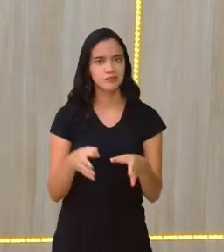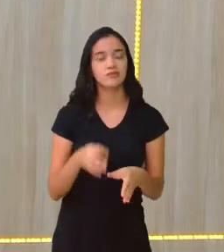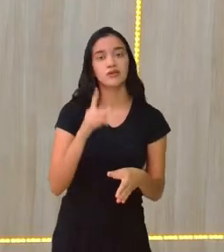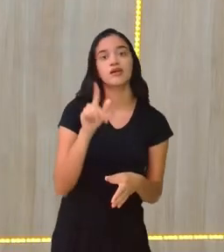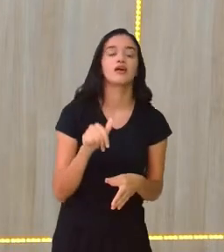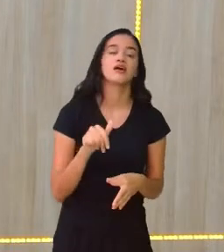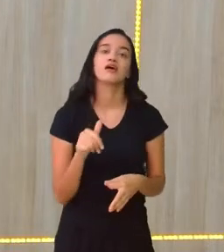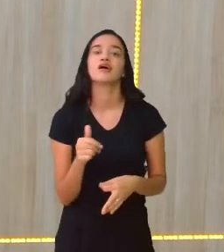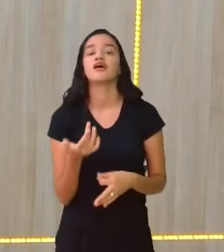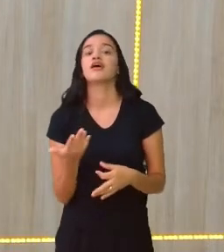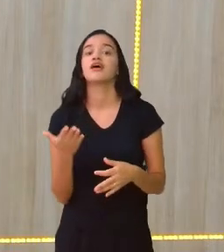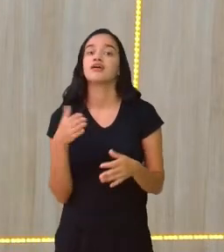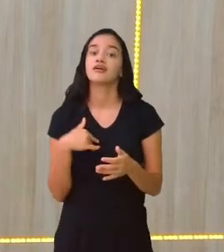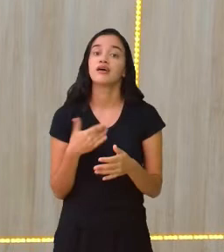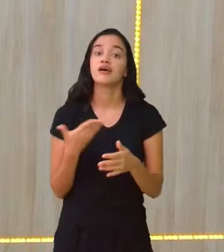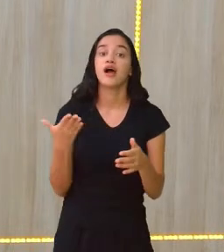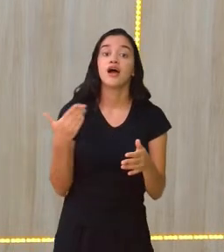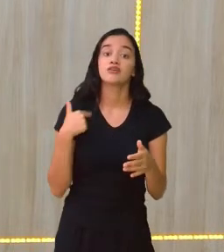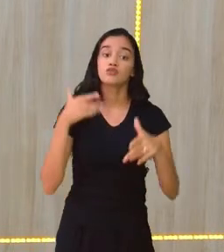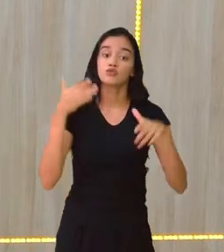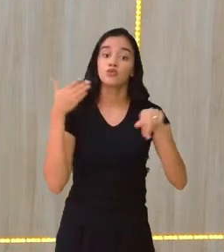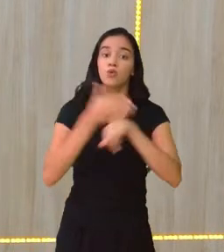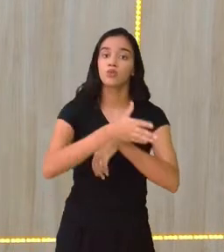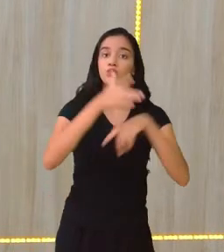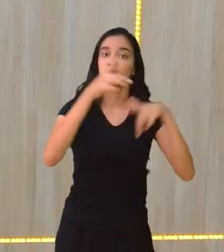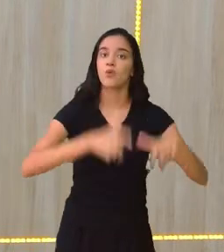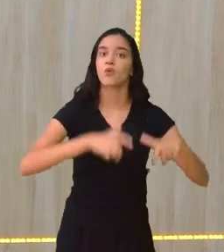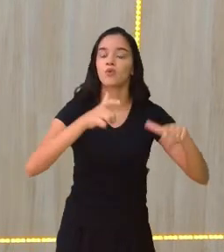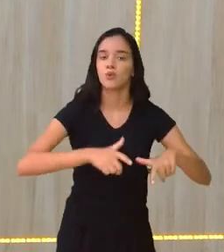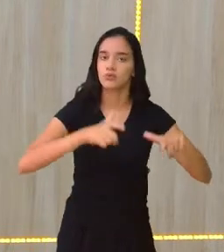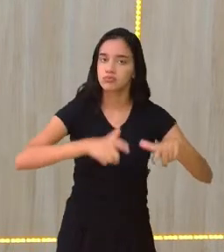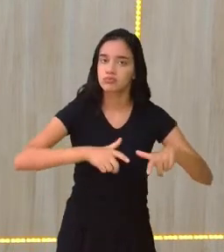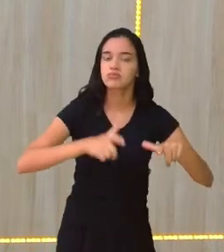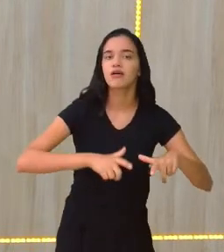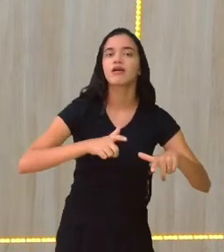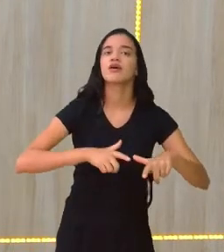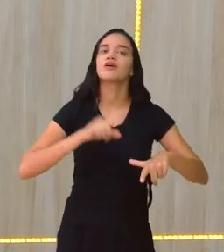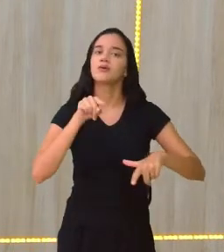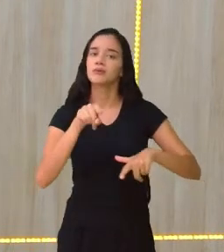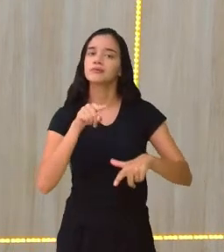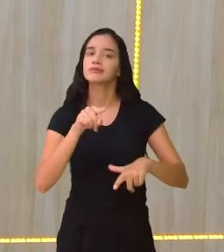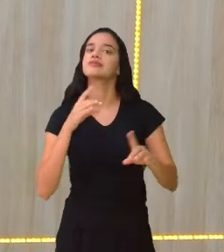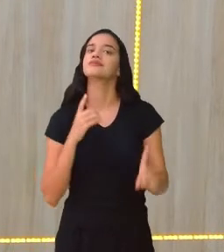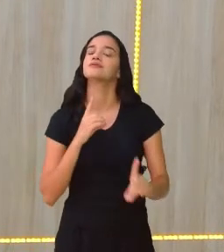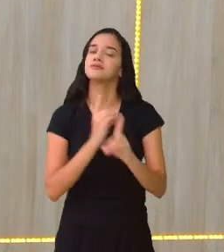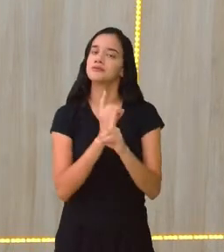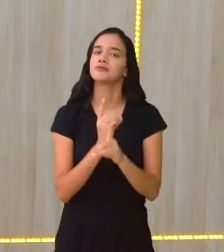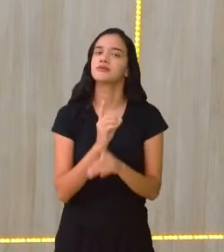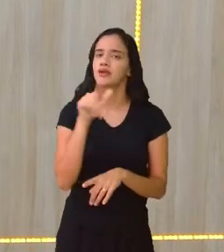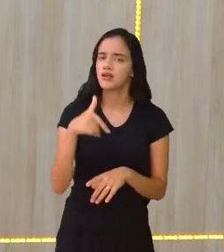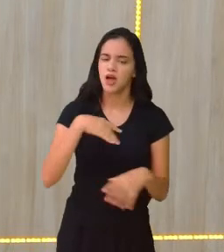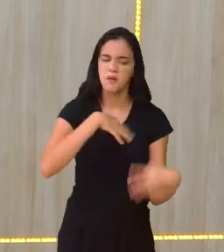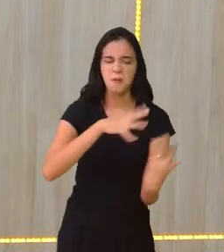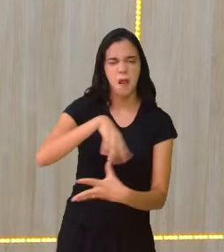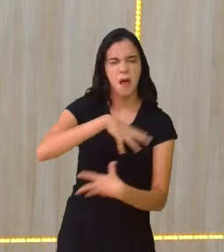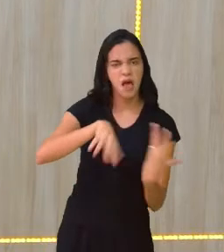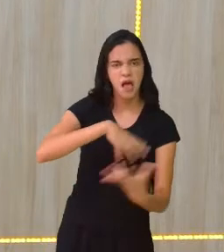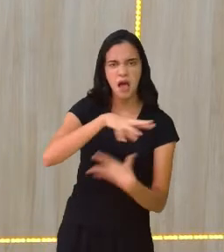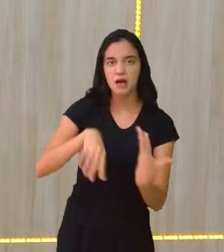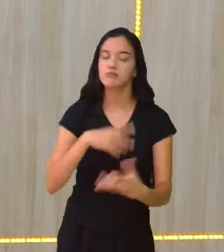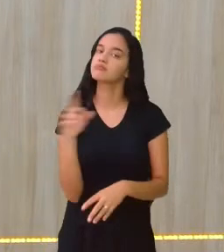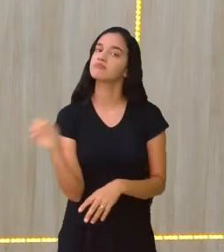coisa, entrou num ambiente, deixe ele como você encontrou, né, não deixe ele bagunçado,